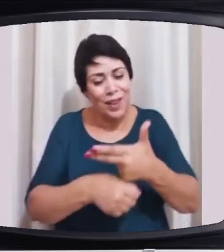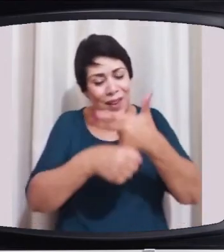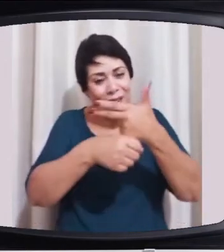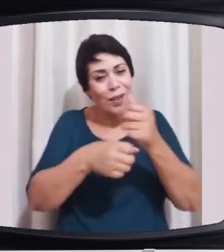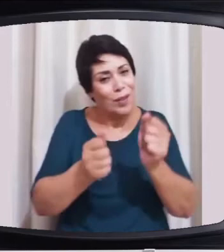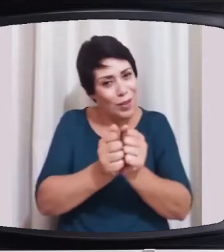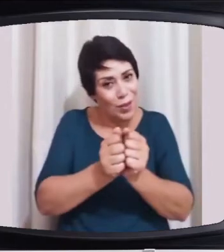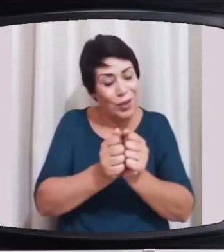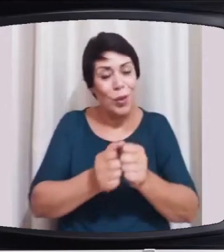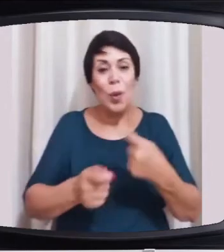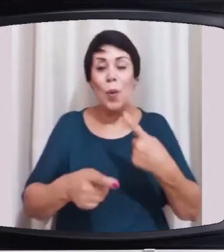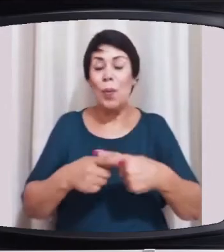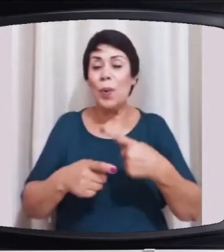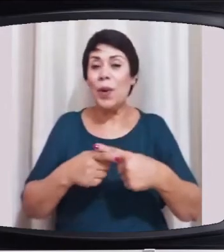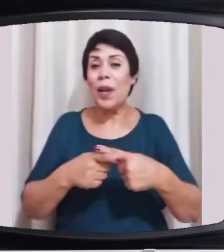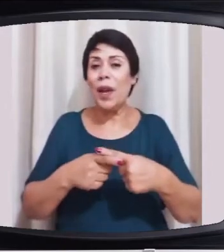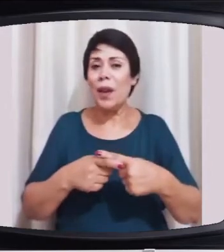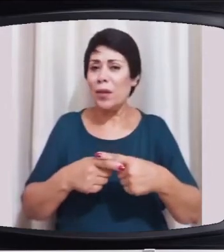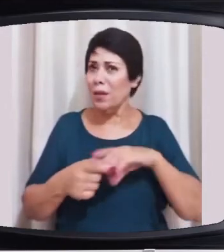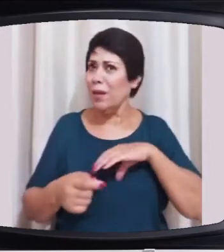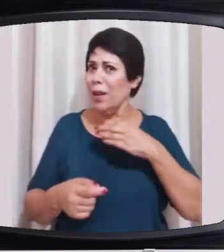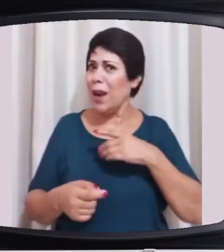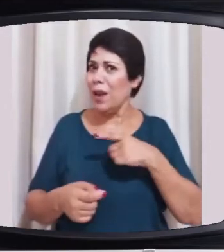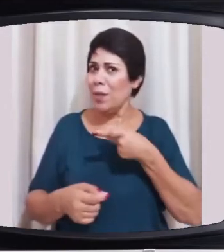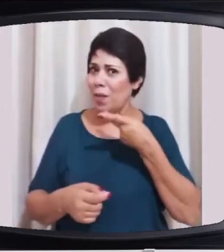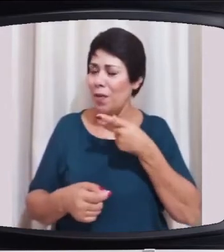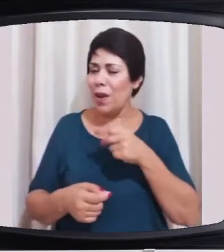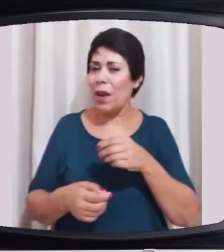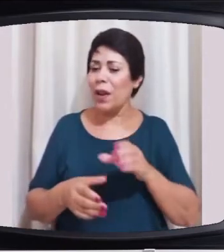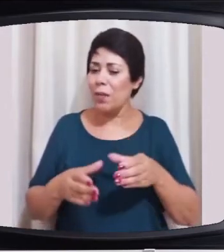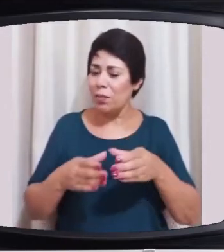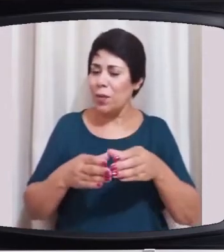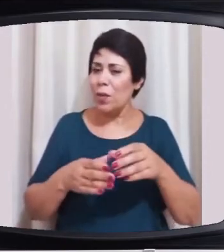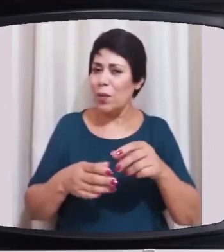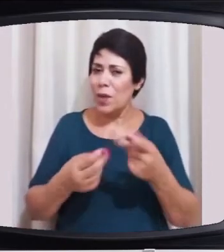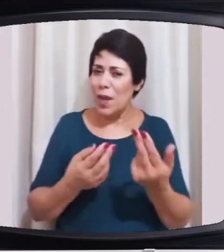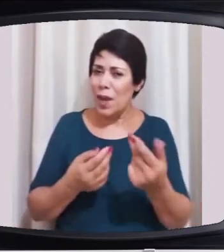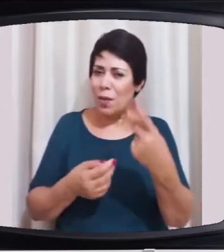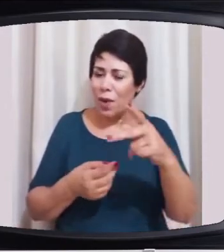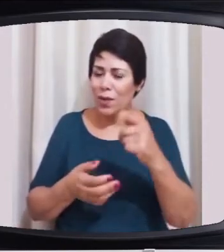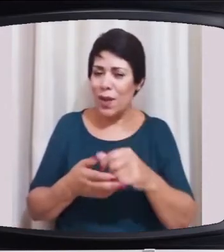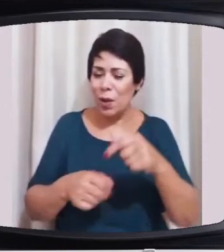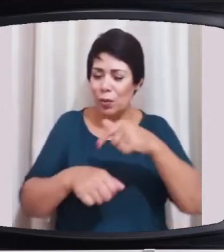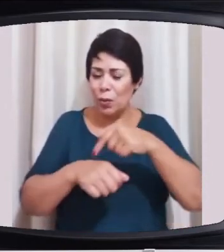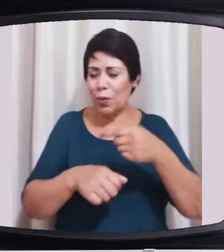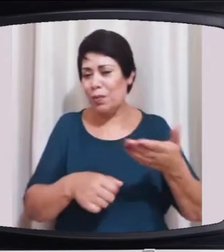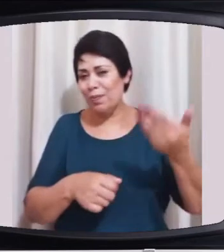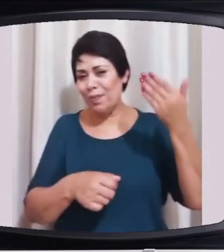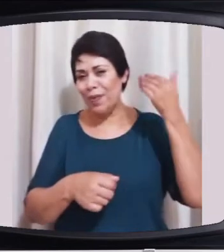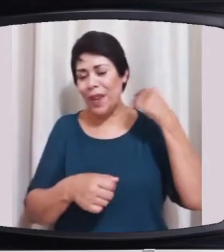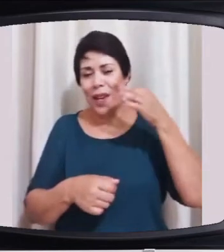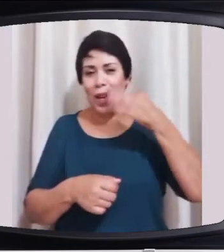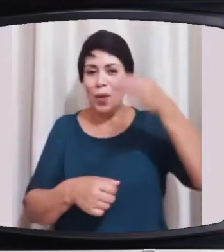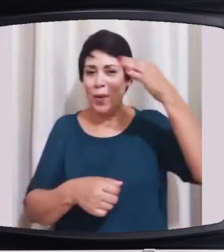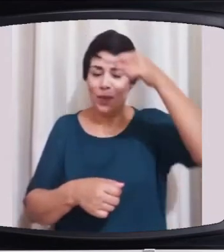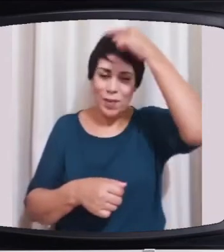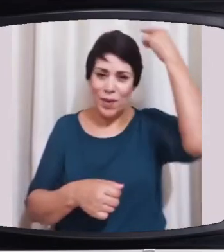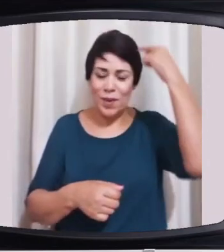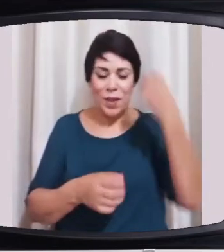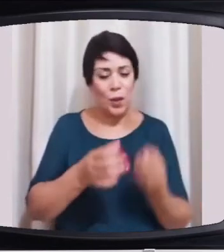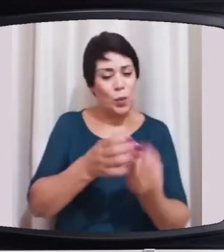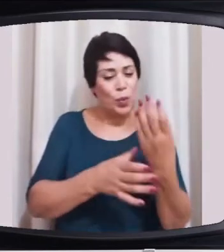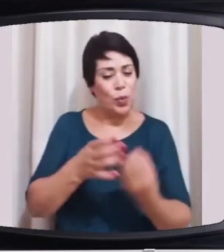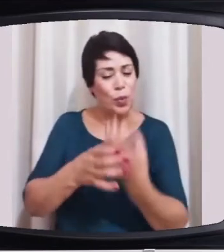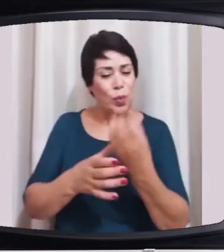gente. Afinal, eu ouso dizer que bandas como a sua, daquela época maravilhosa que o Espírito Santo teve, com o surgimento